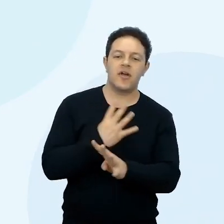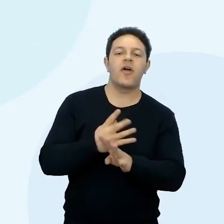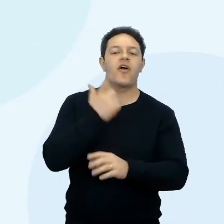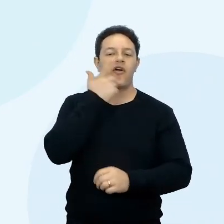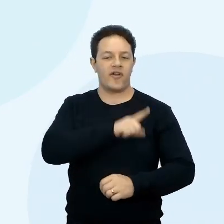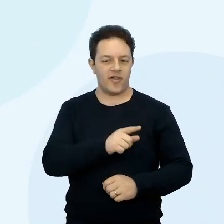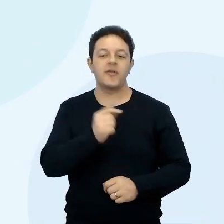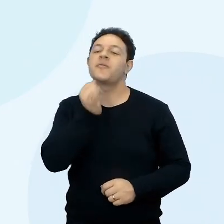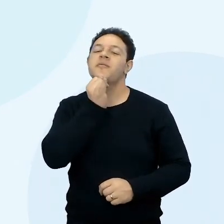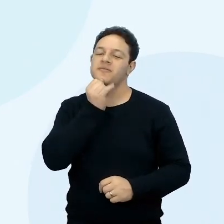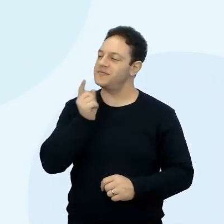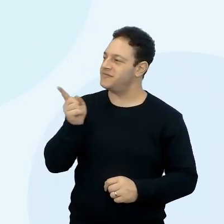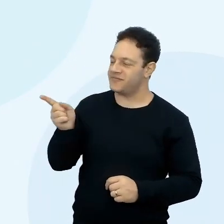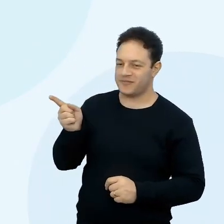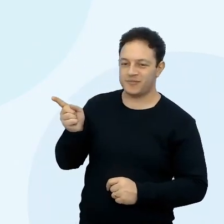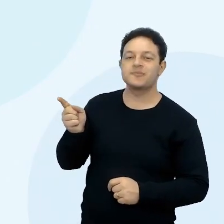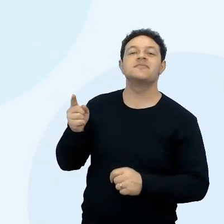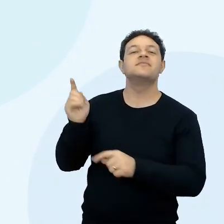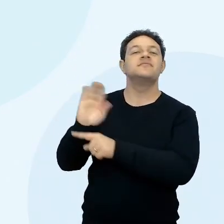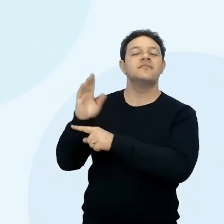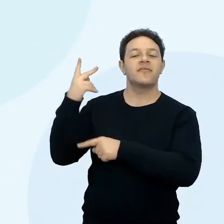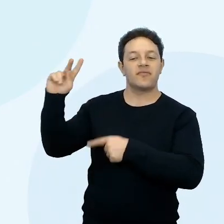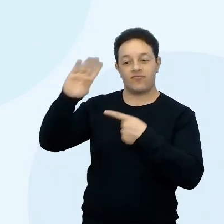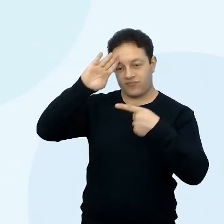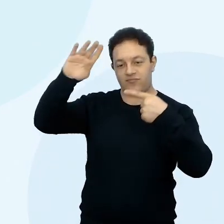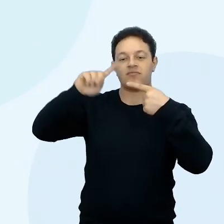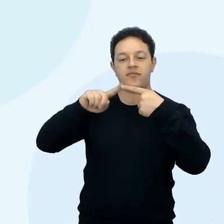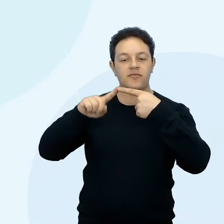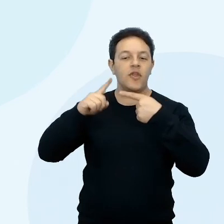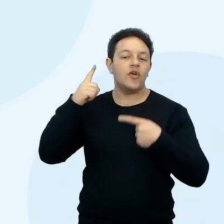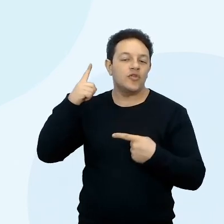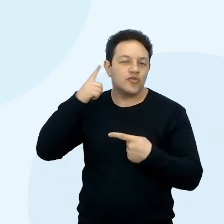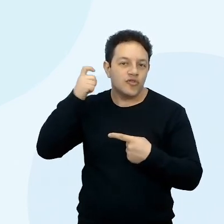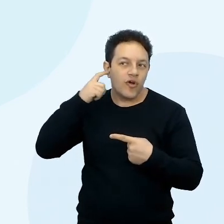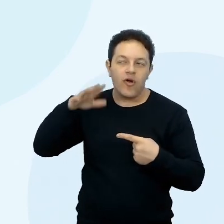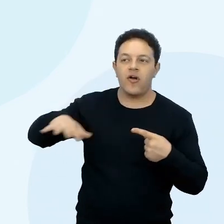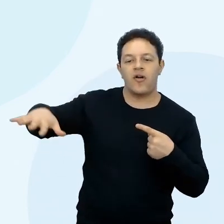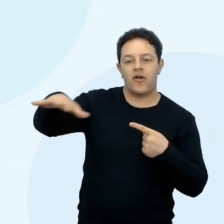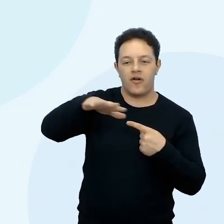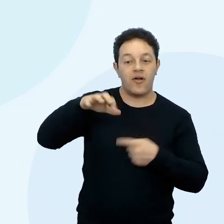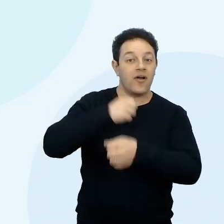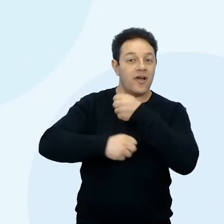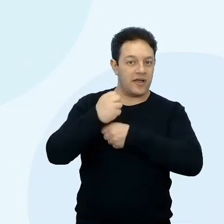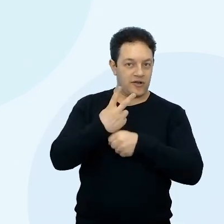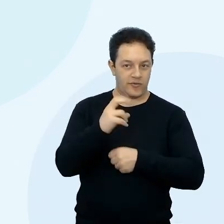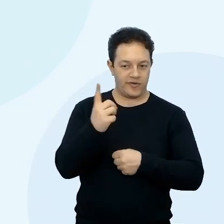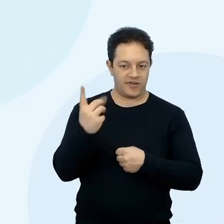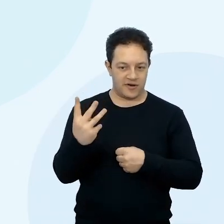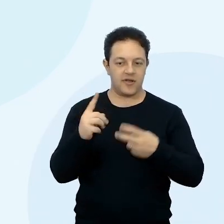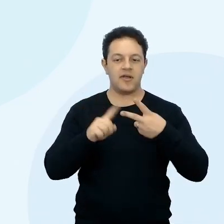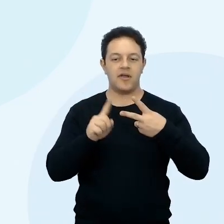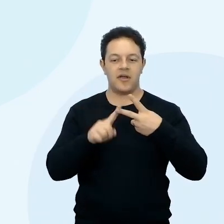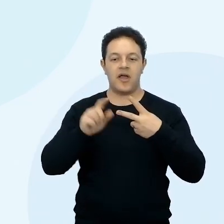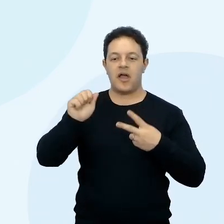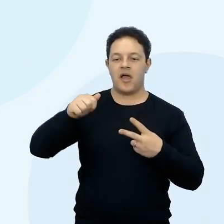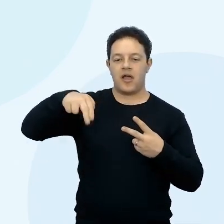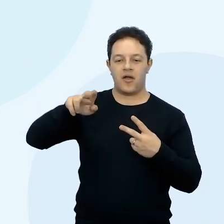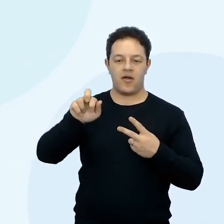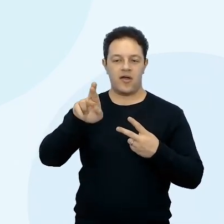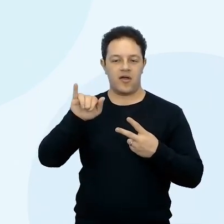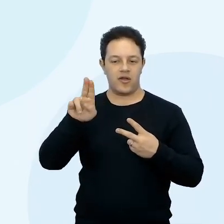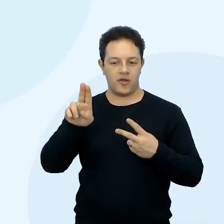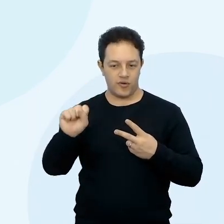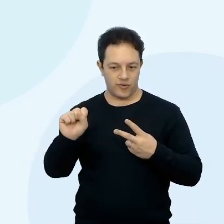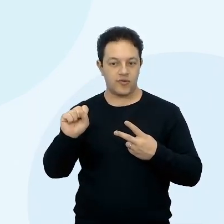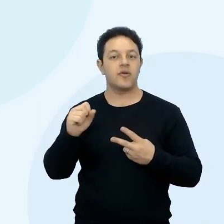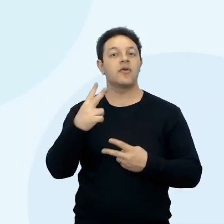resistência popular. As principais obras, O Som ao Redor, de 2013, Aquários, um filme que